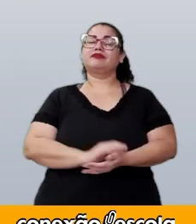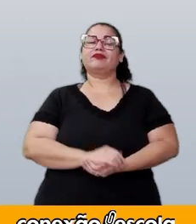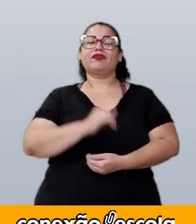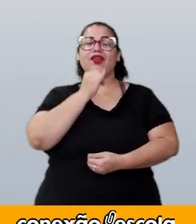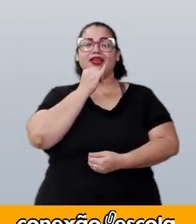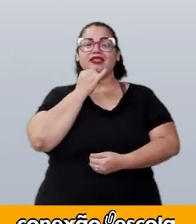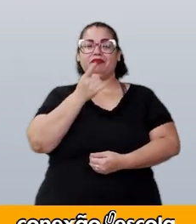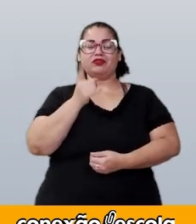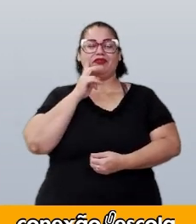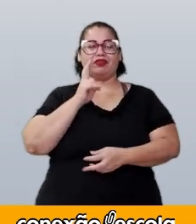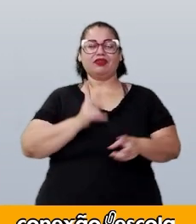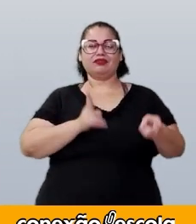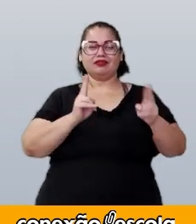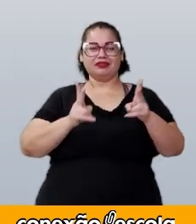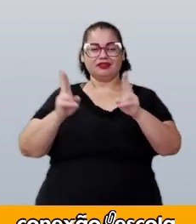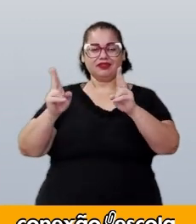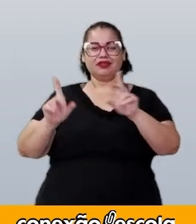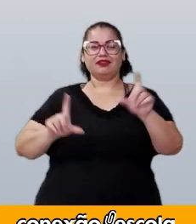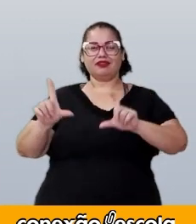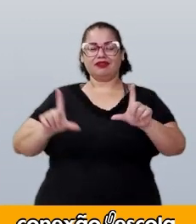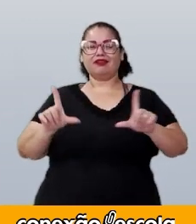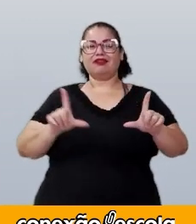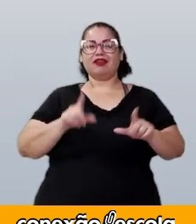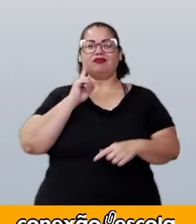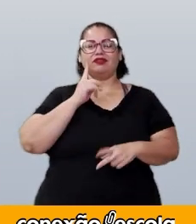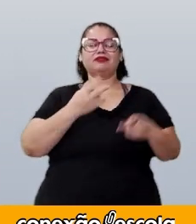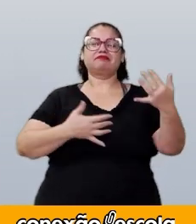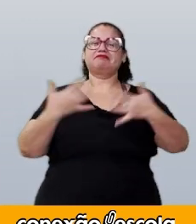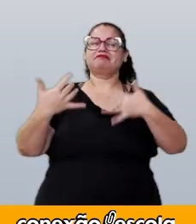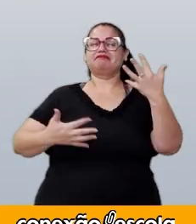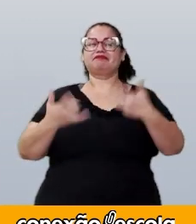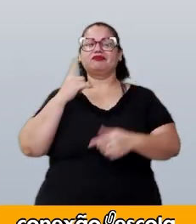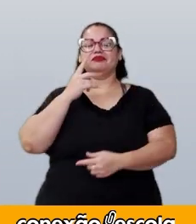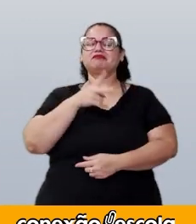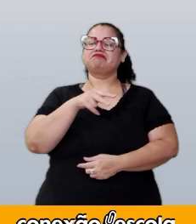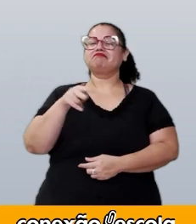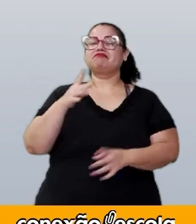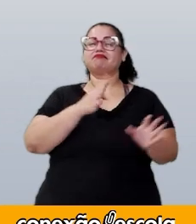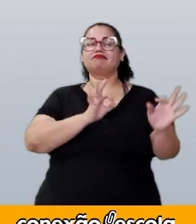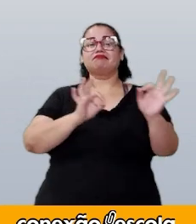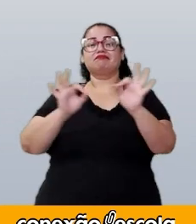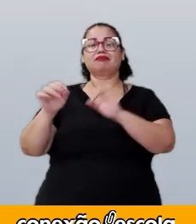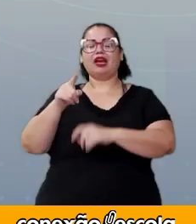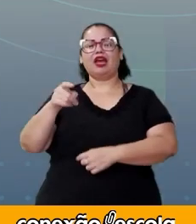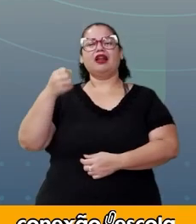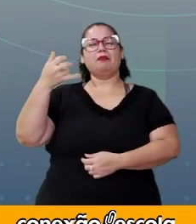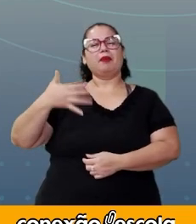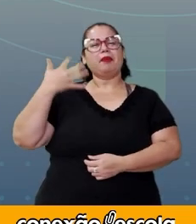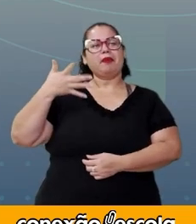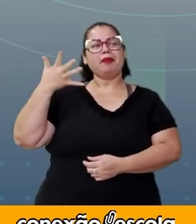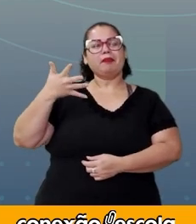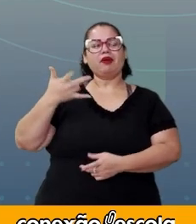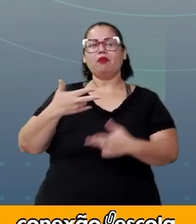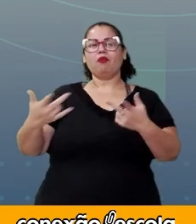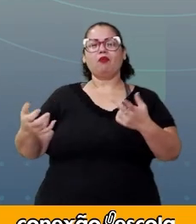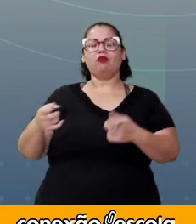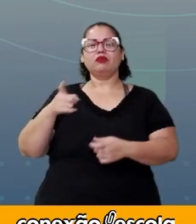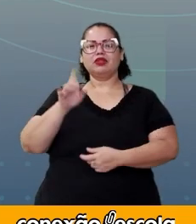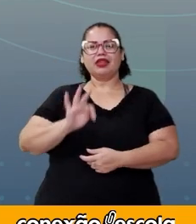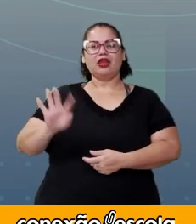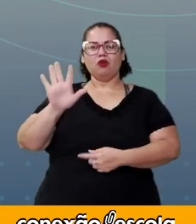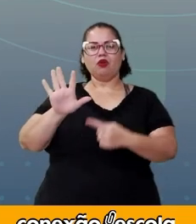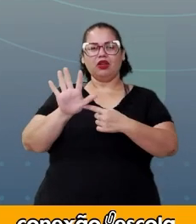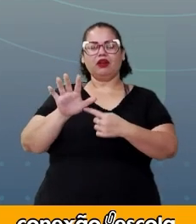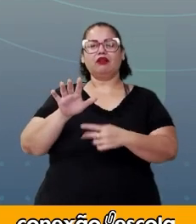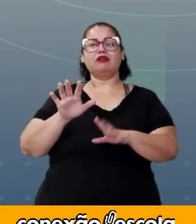uma série e algum personagem dessa série cita um termo muito comum dentro de uma determinada teoria. Então, é preciso